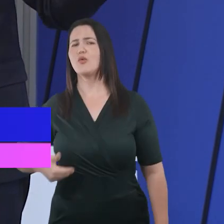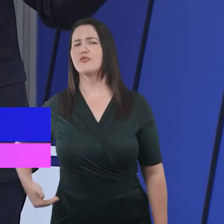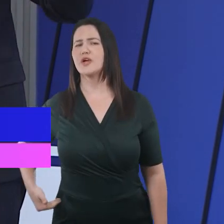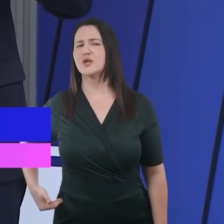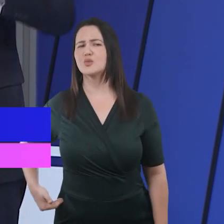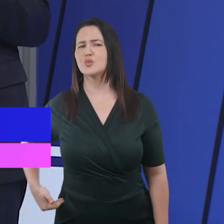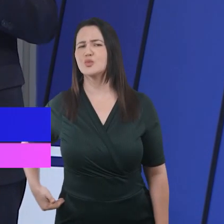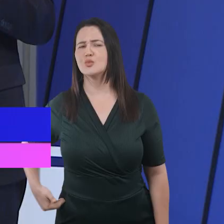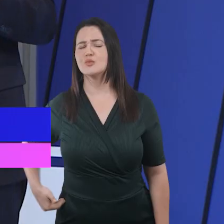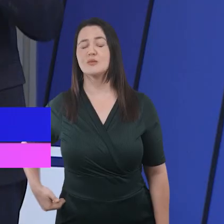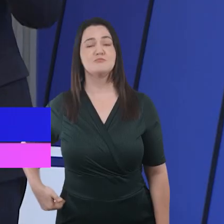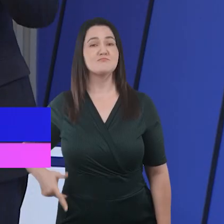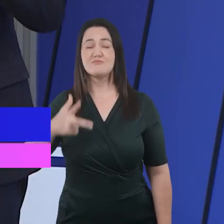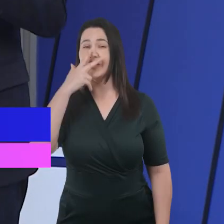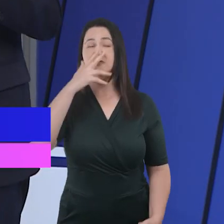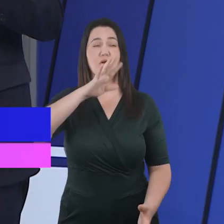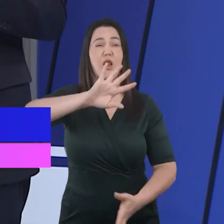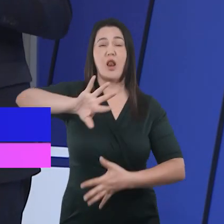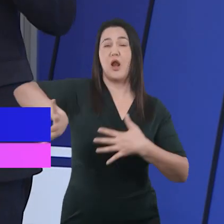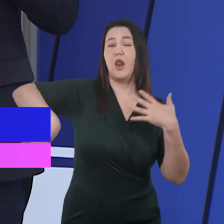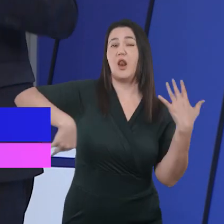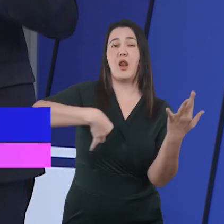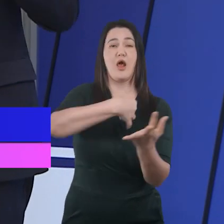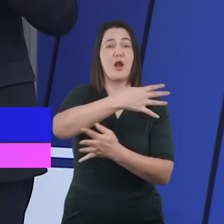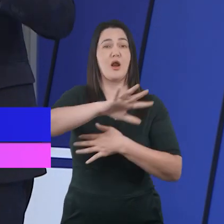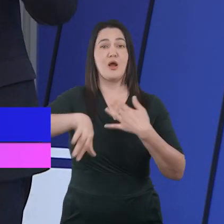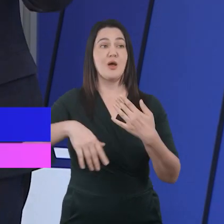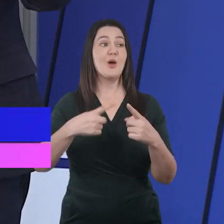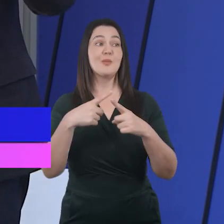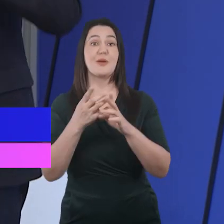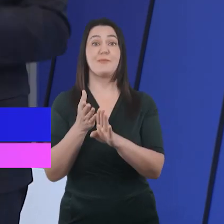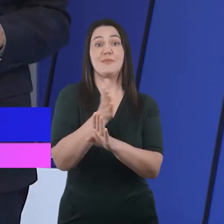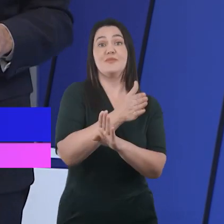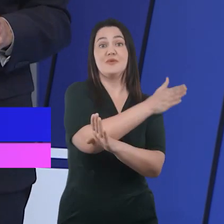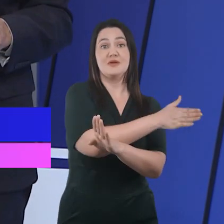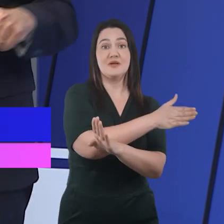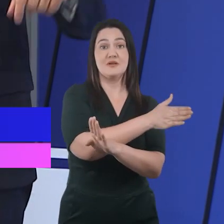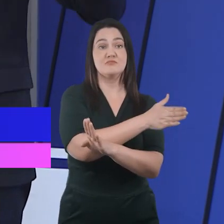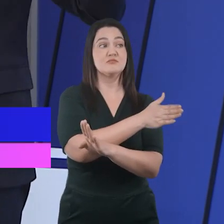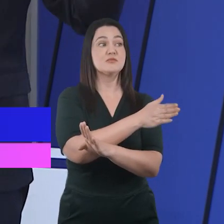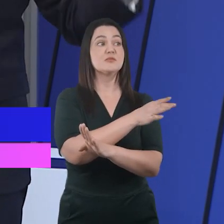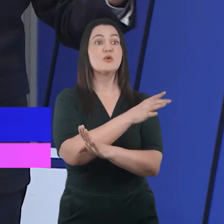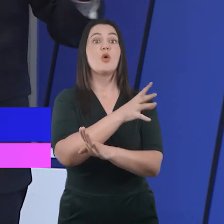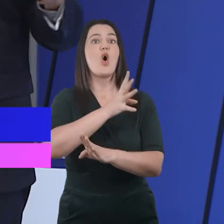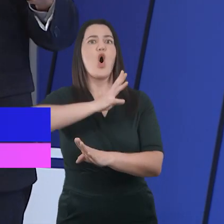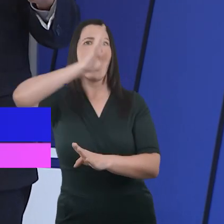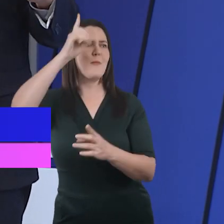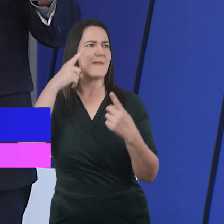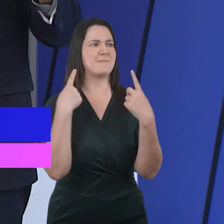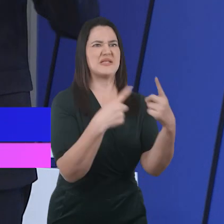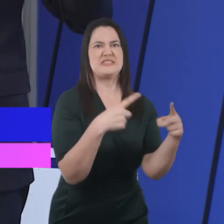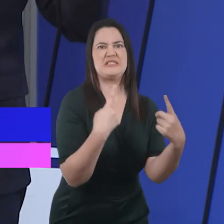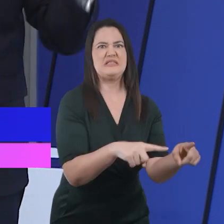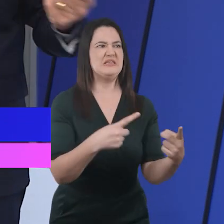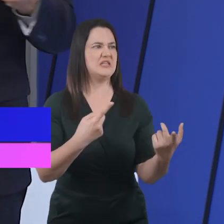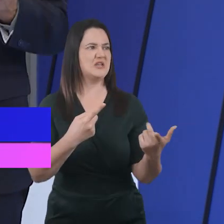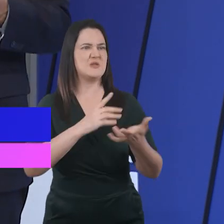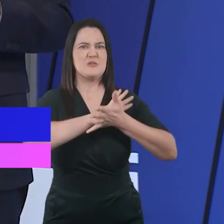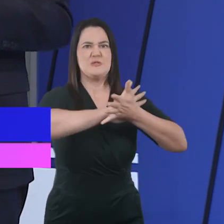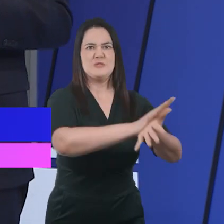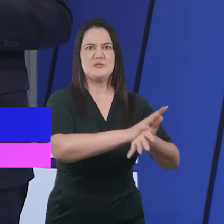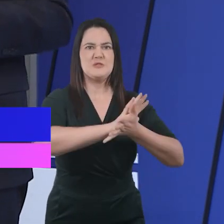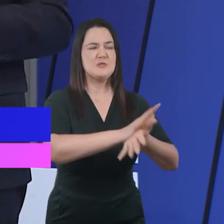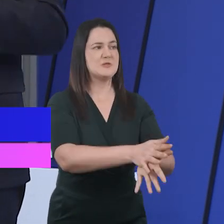que sofreram por muito tempo. Mas até então, a igreja vivia as verdades da palavra. Perseguida, uma igreja que